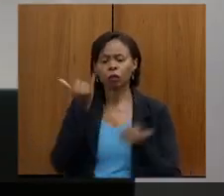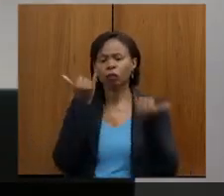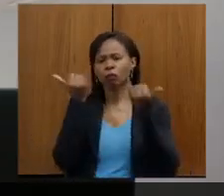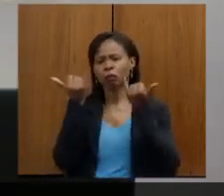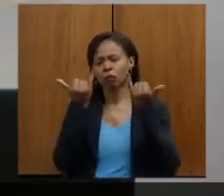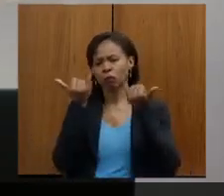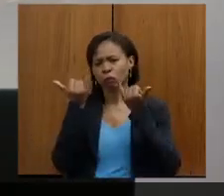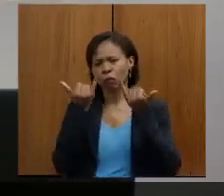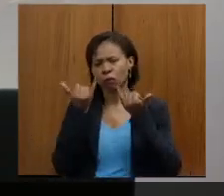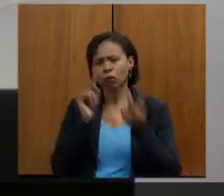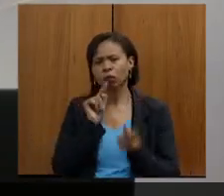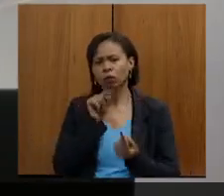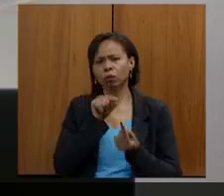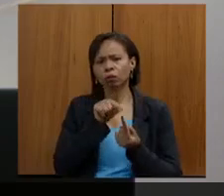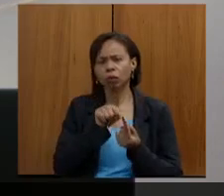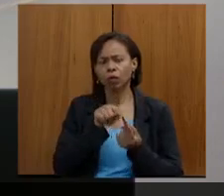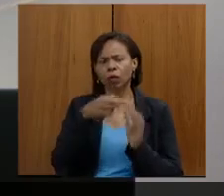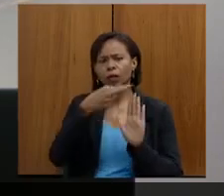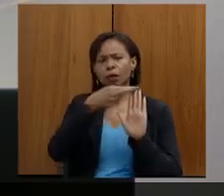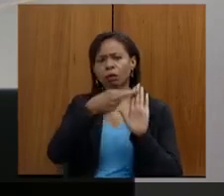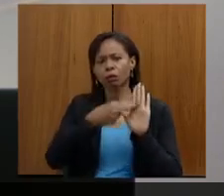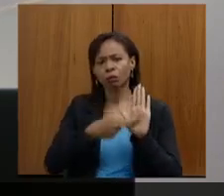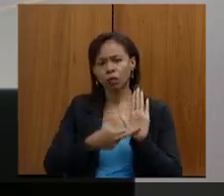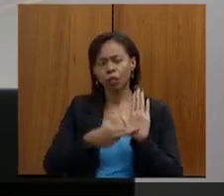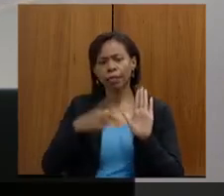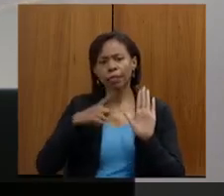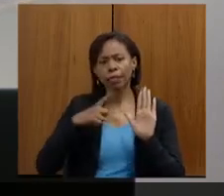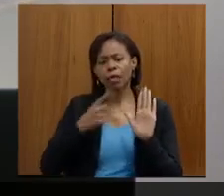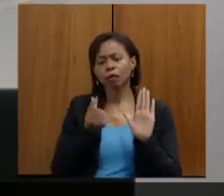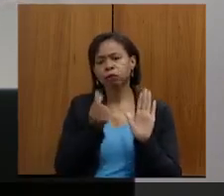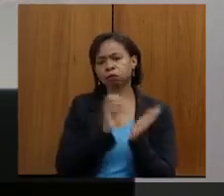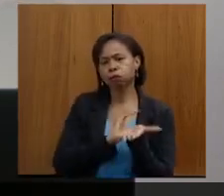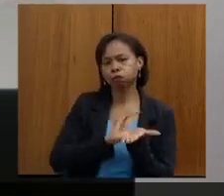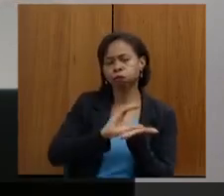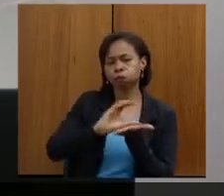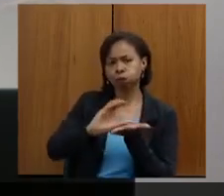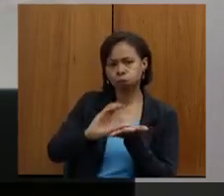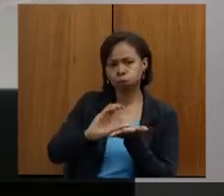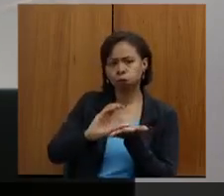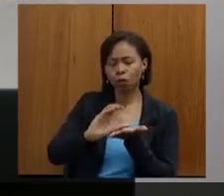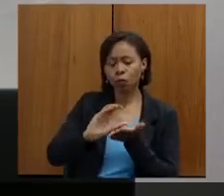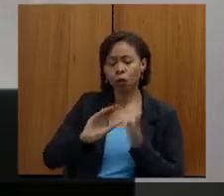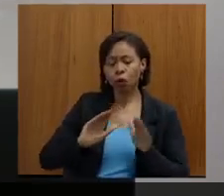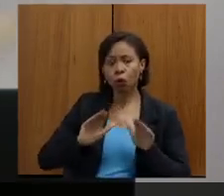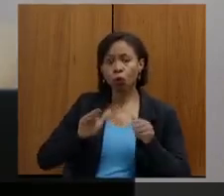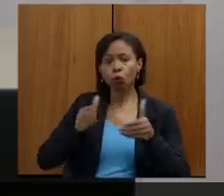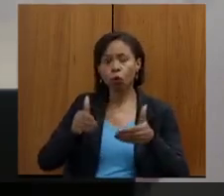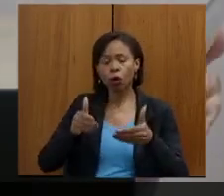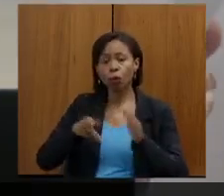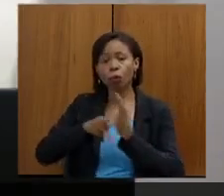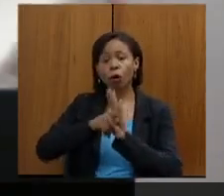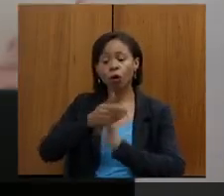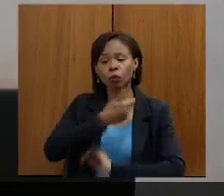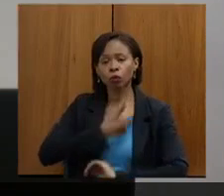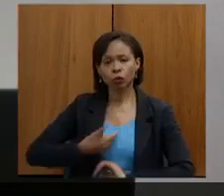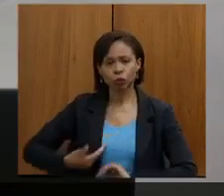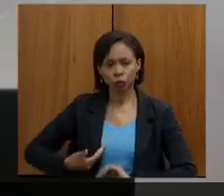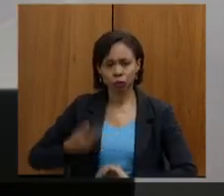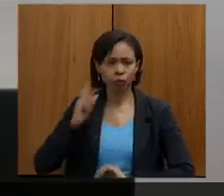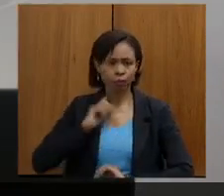informações para que apresente relatório que contém o motor dos recursos financeiros em vez de de investimentos realizados pelo Governo do